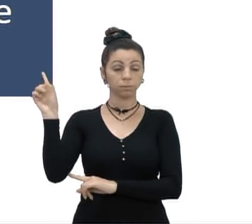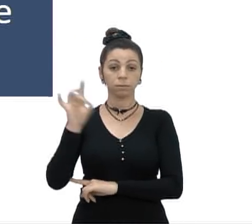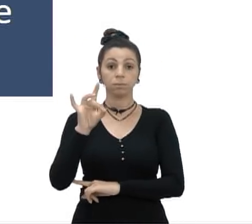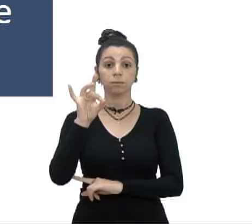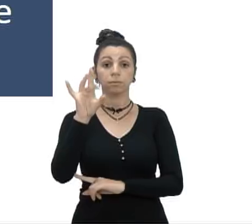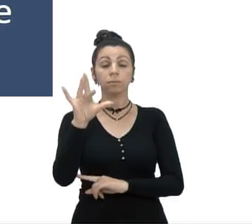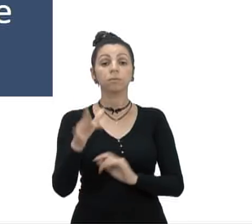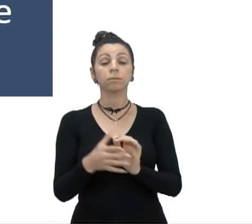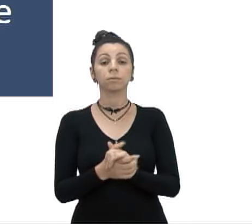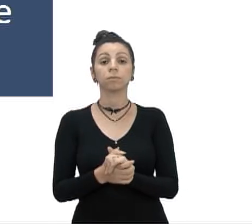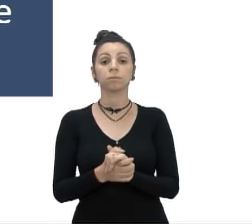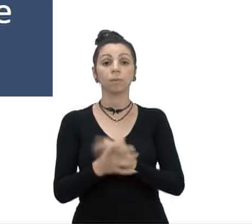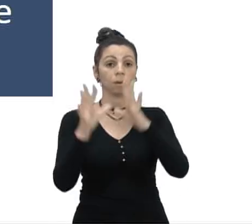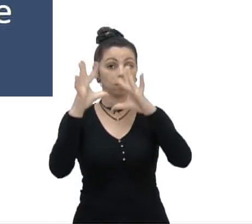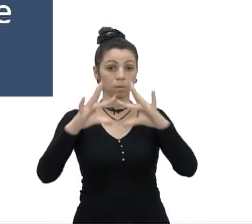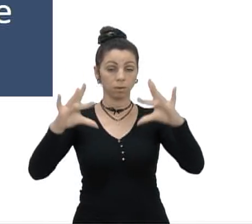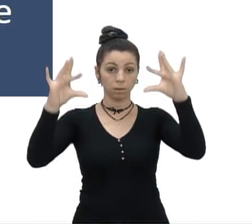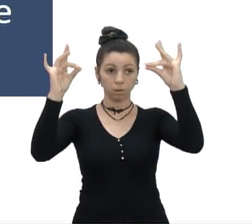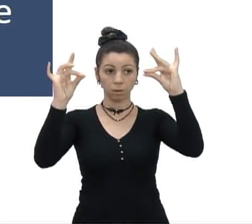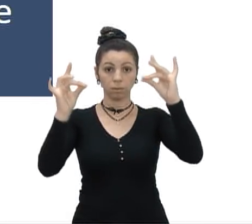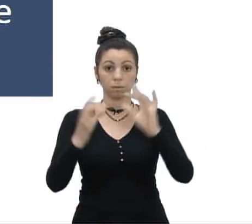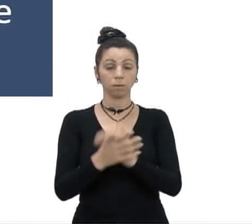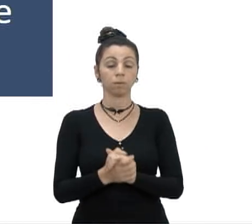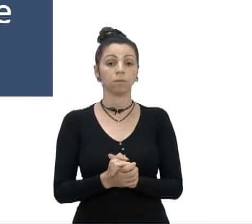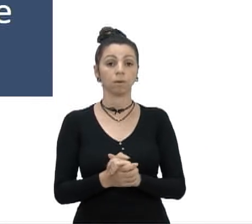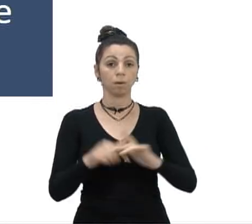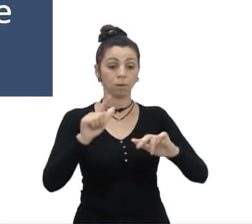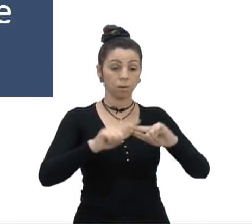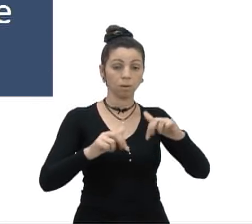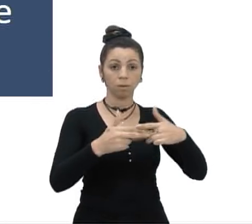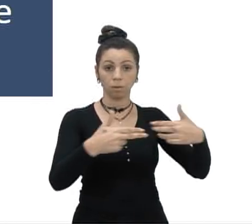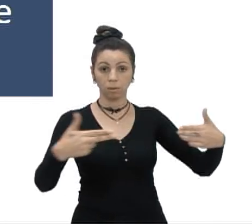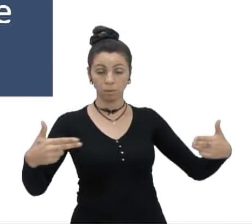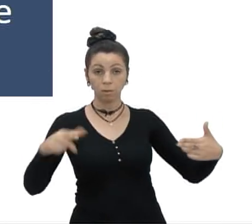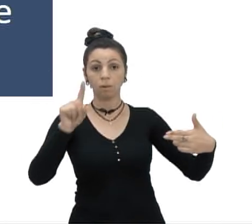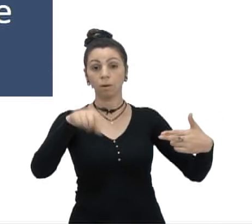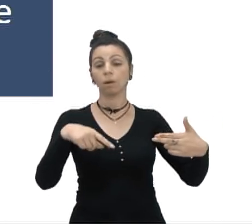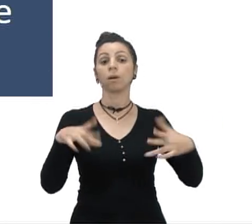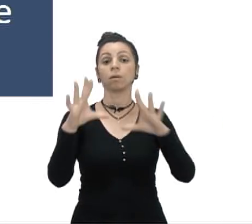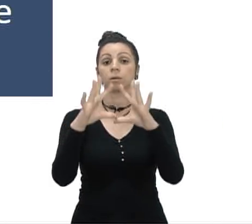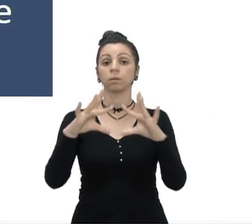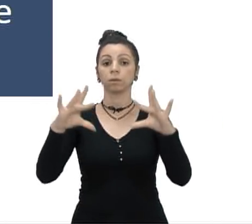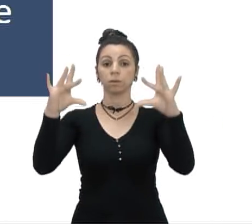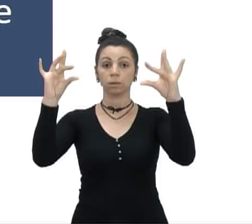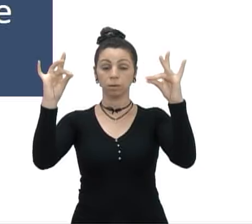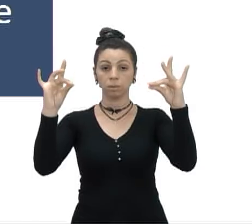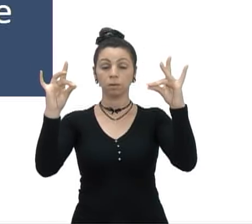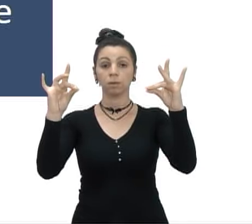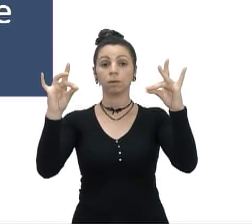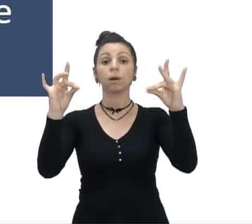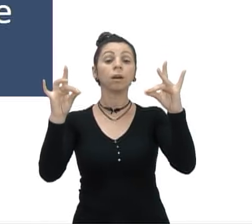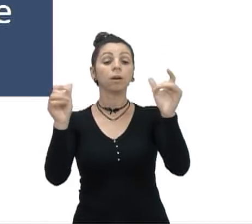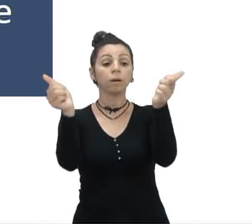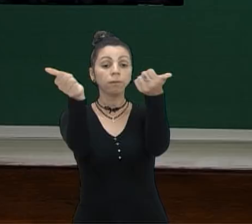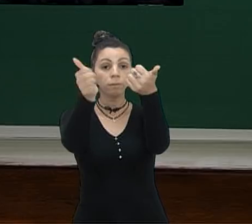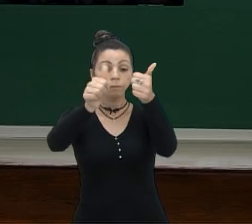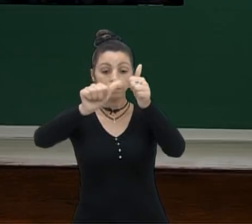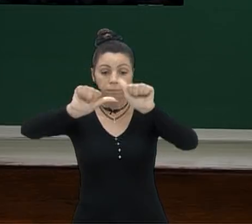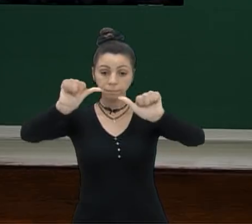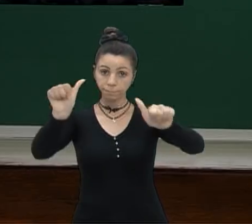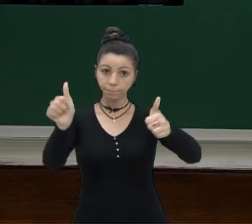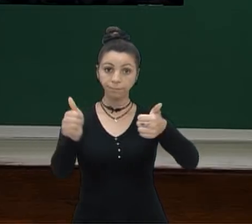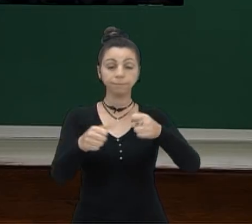menciona sobre o estado líquido. Então, os objetos, a matéria no estado líquido apresenta o quê? Forma